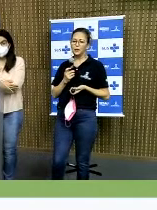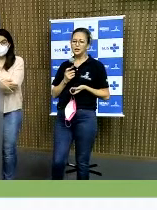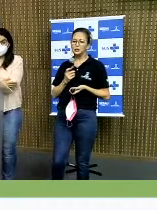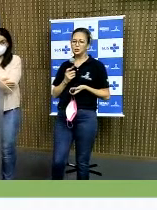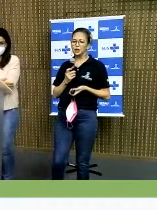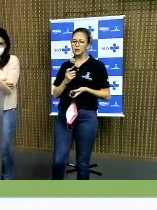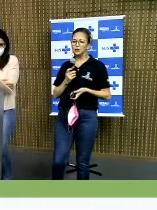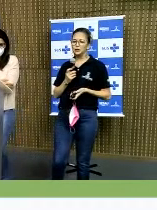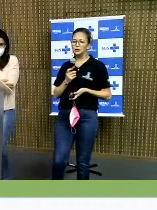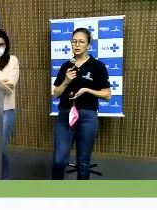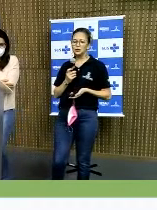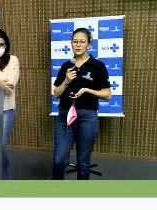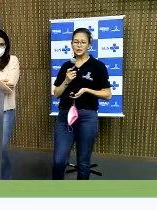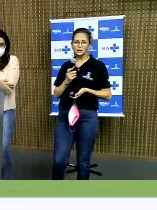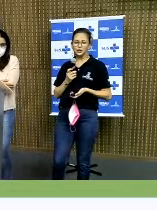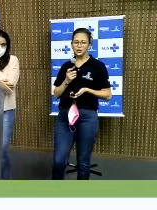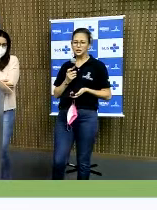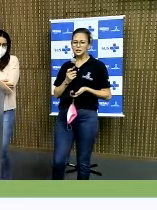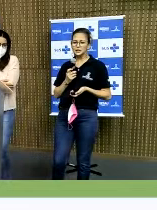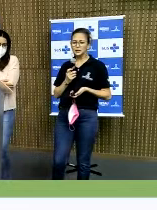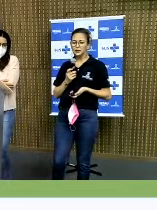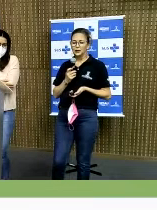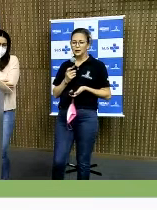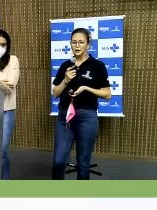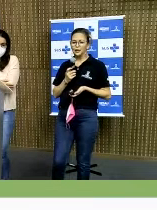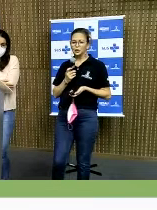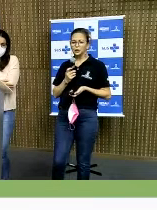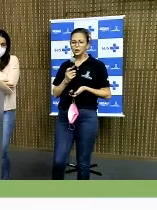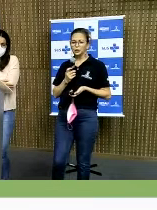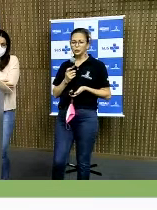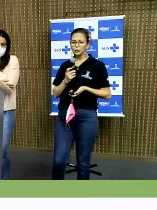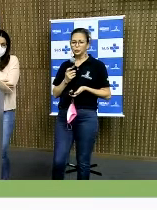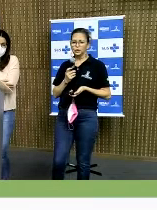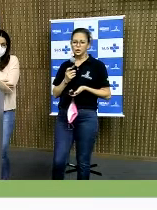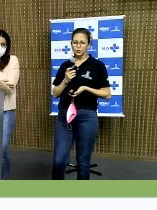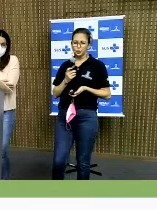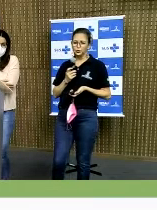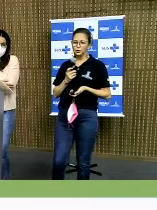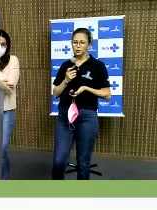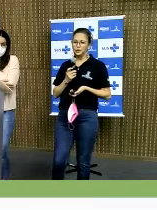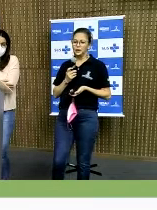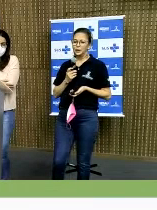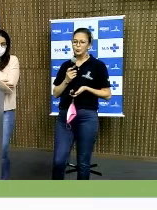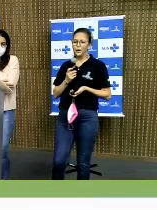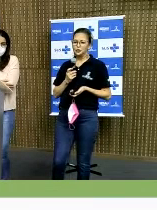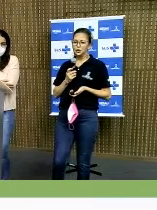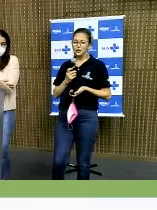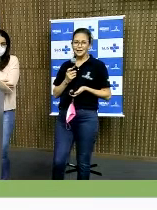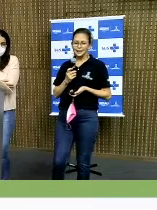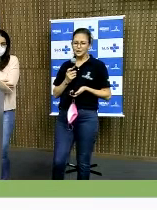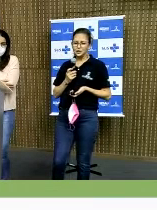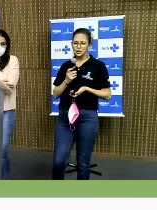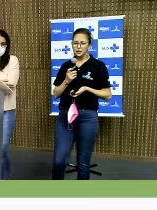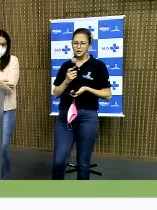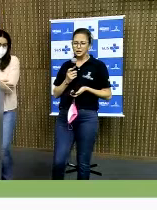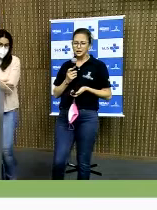tempo médio de agendamento em dia, 120 dias. Cardiologia adulto, 18, tempo médio de 10